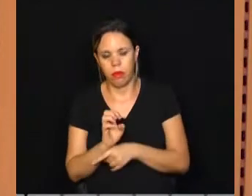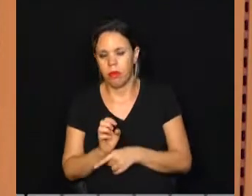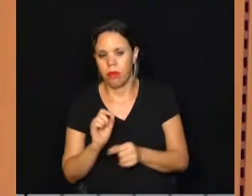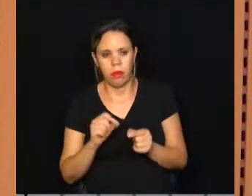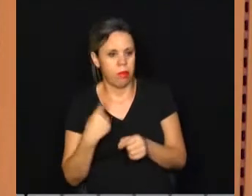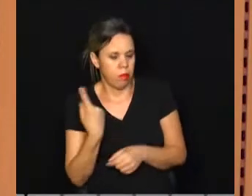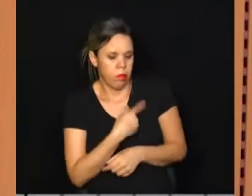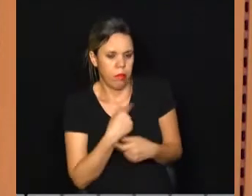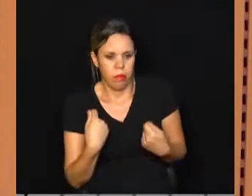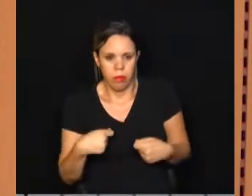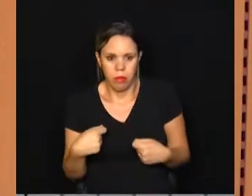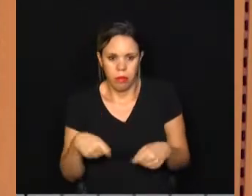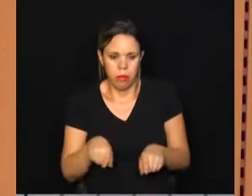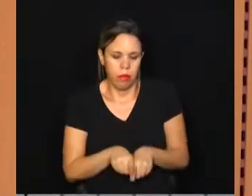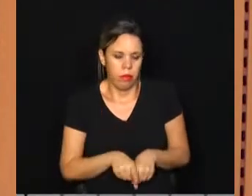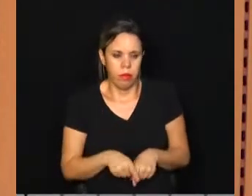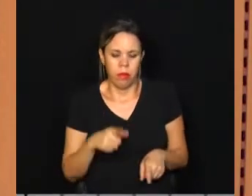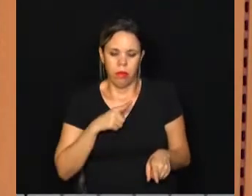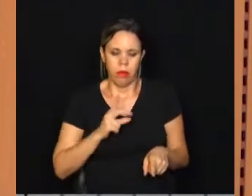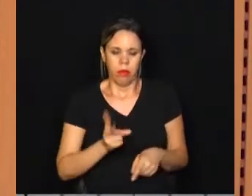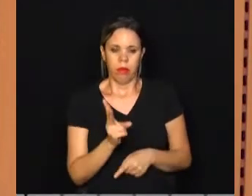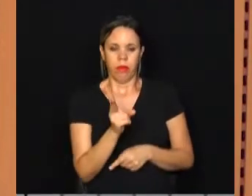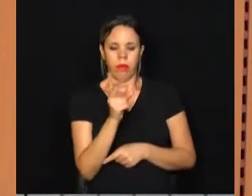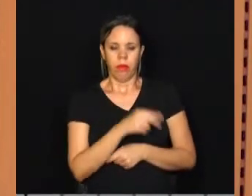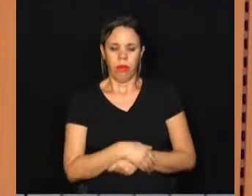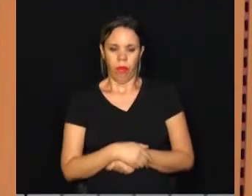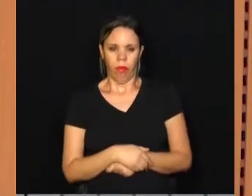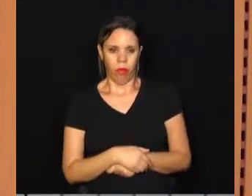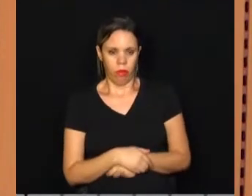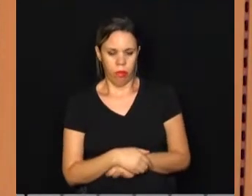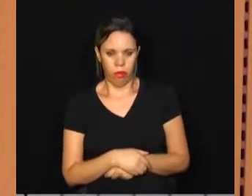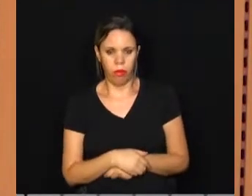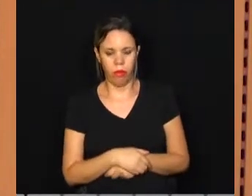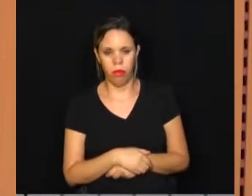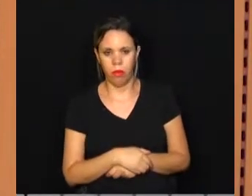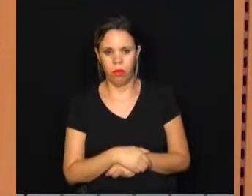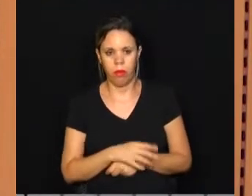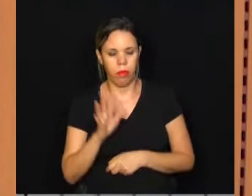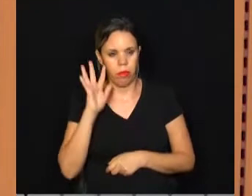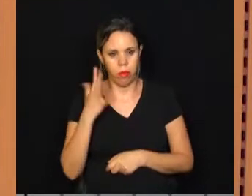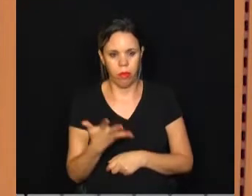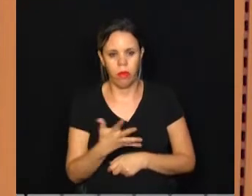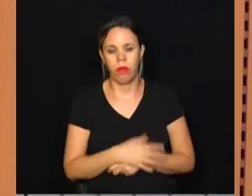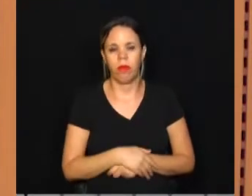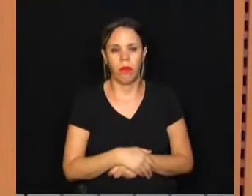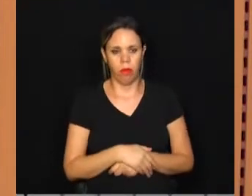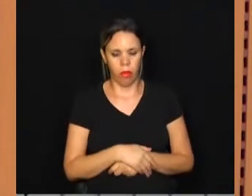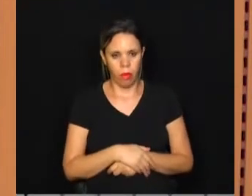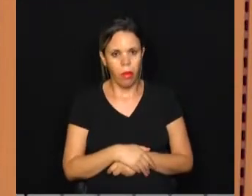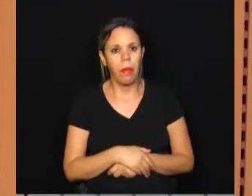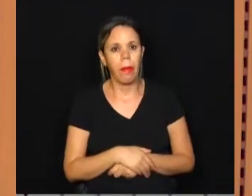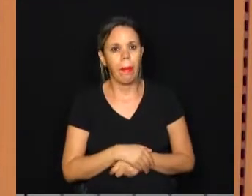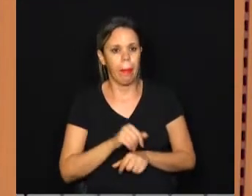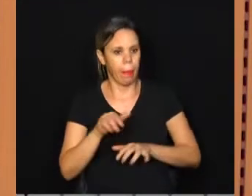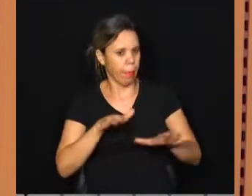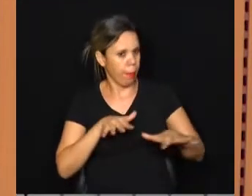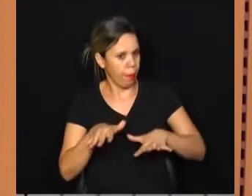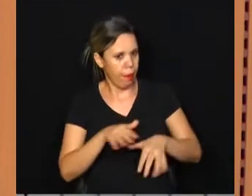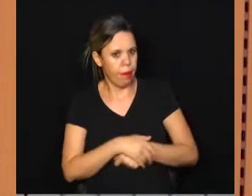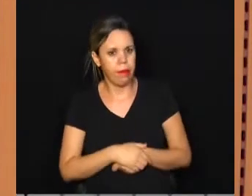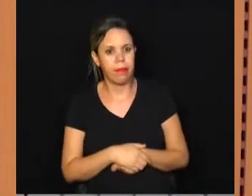nós precisamos ter continuidade, que é fruto dessa mobilização,